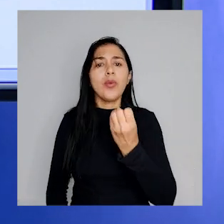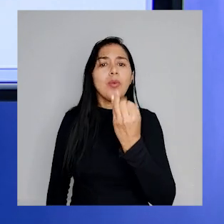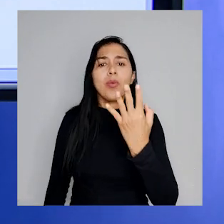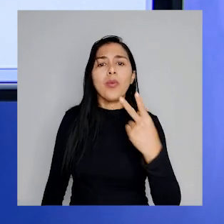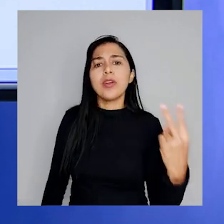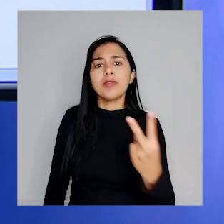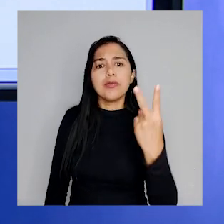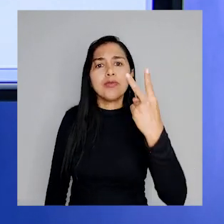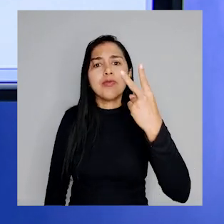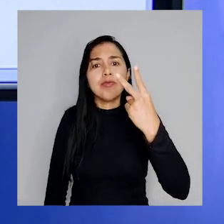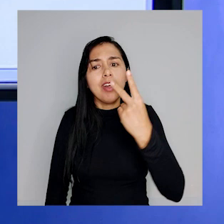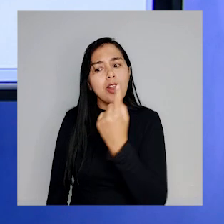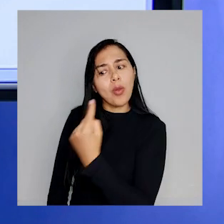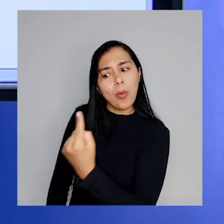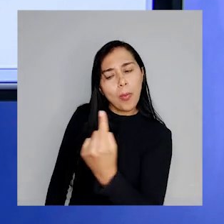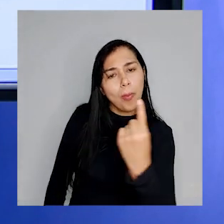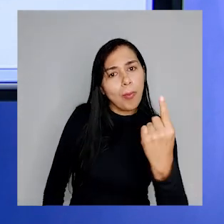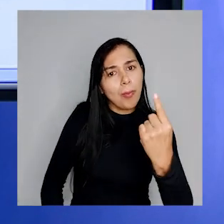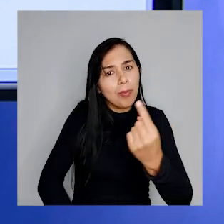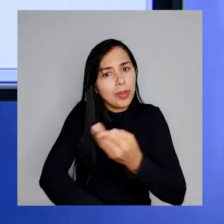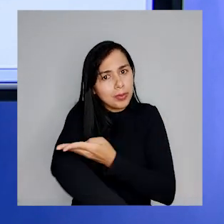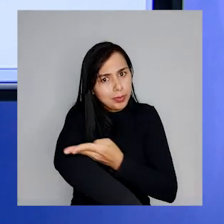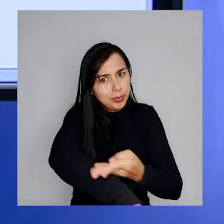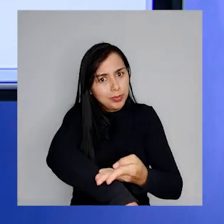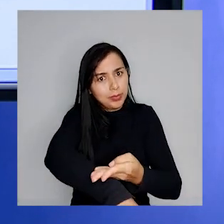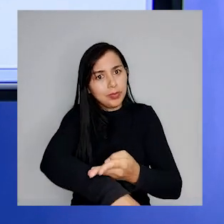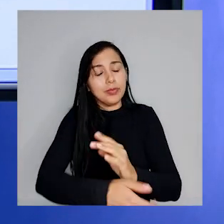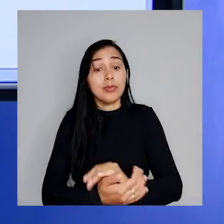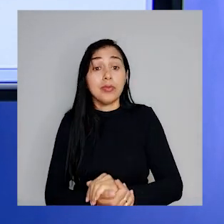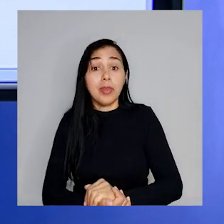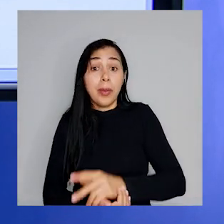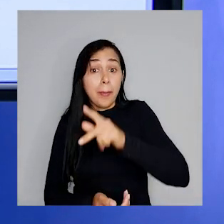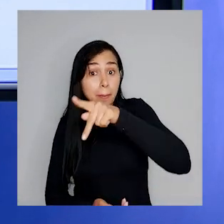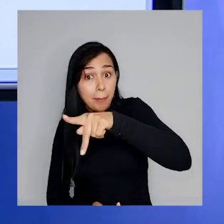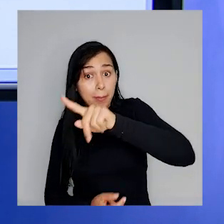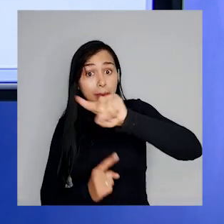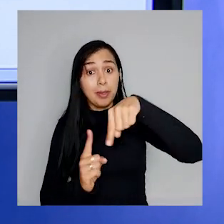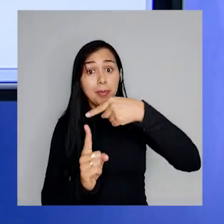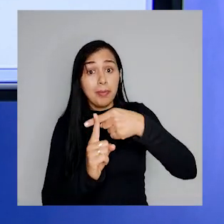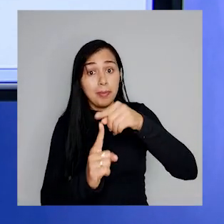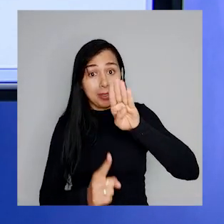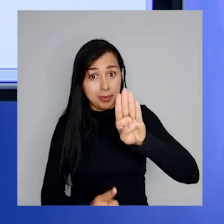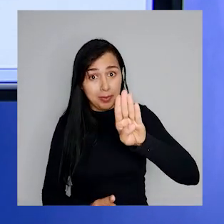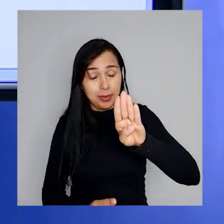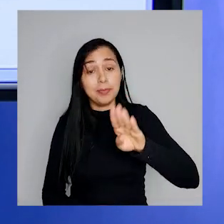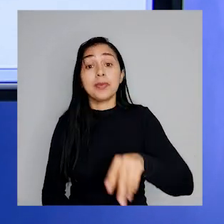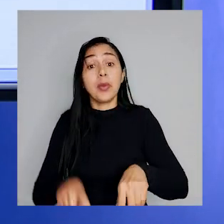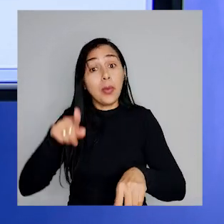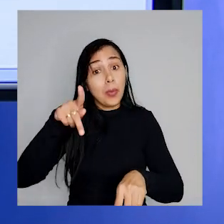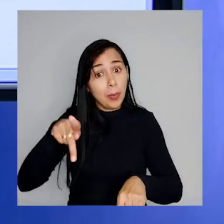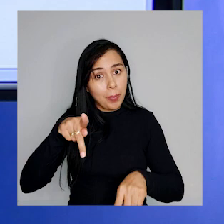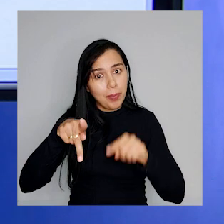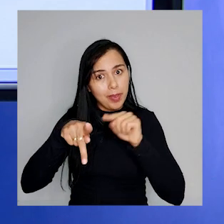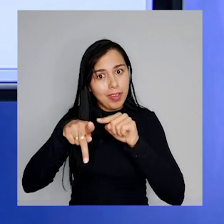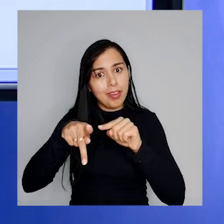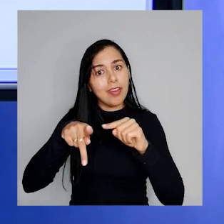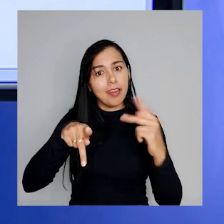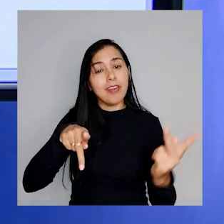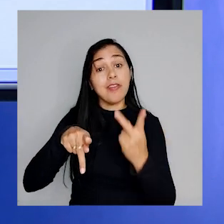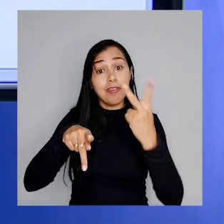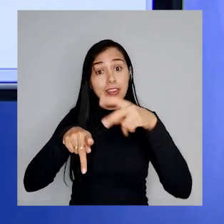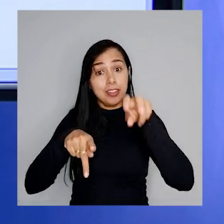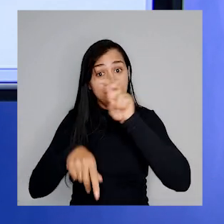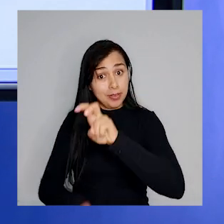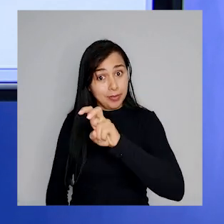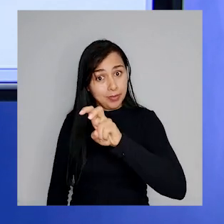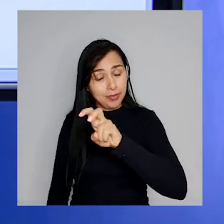só. Pegando aqui a primeira equação. Pino preto mais pino branco igual a 12. Então, pino preto é 5,